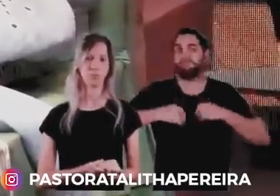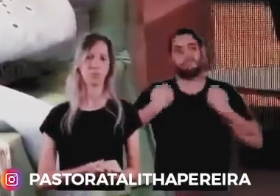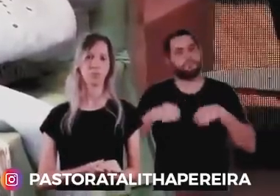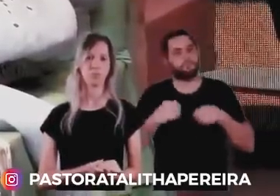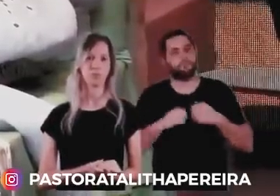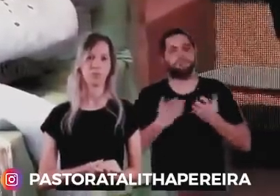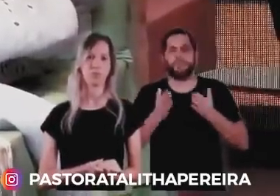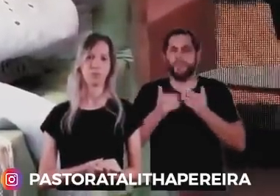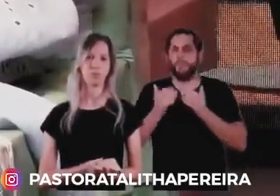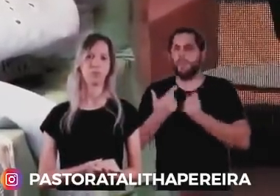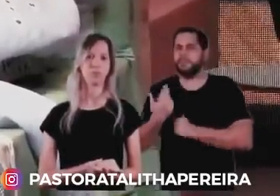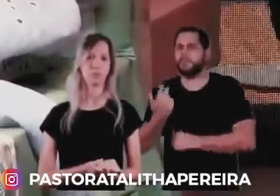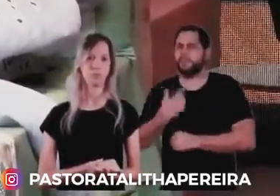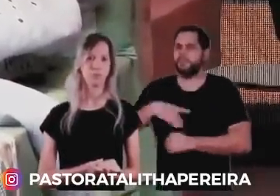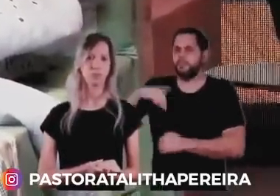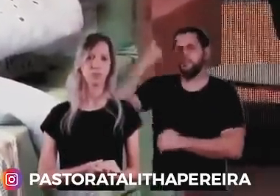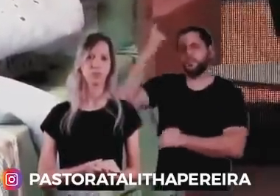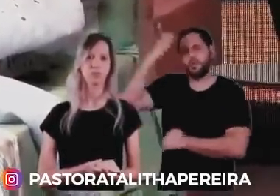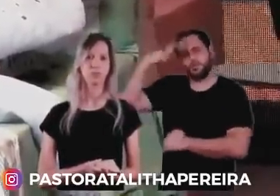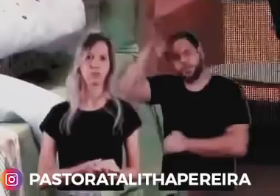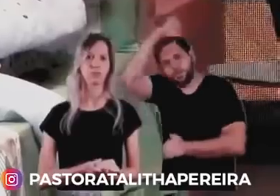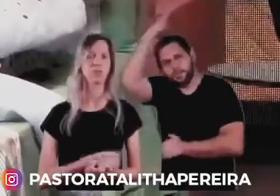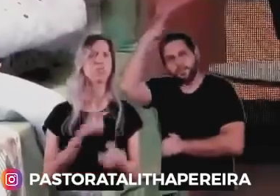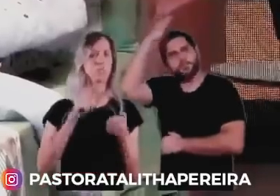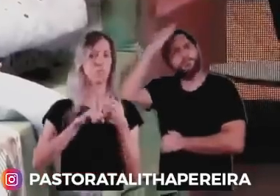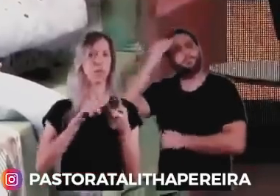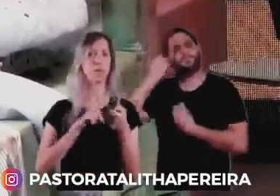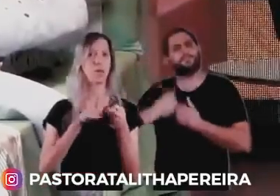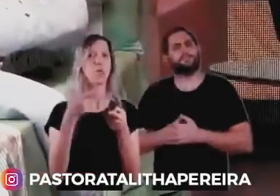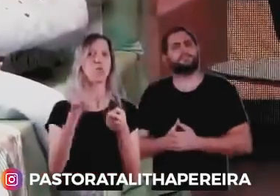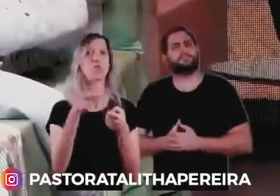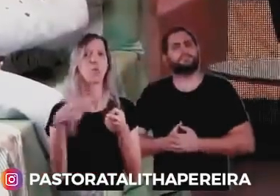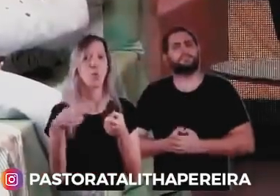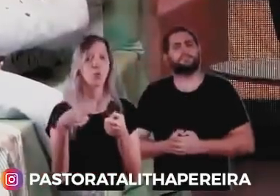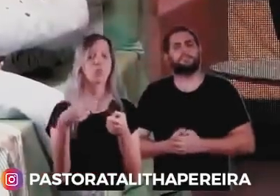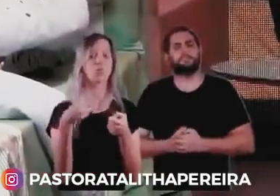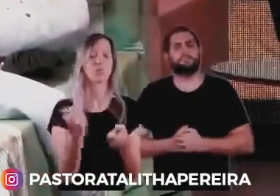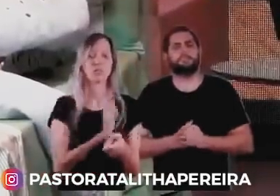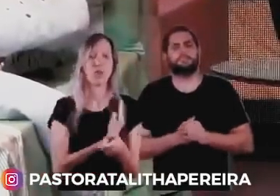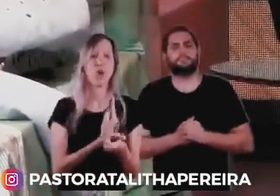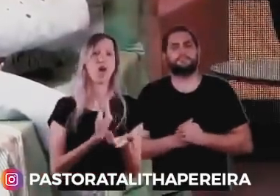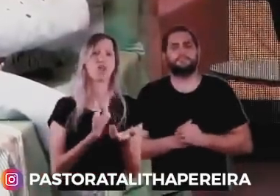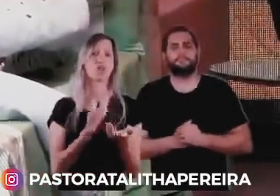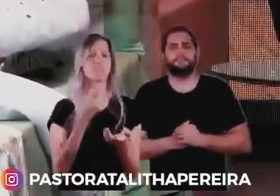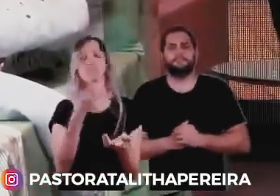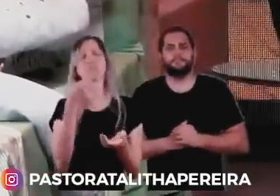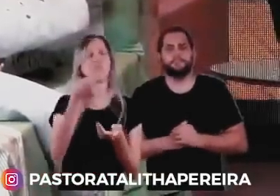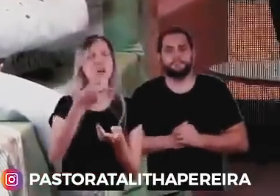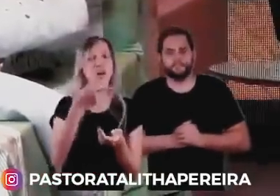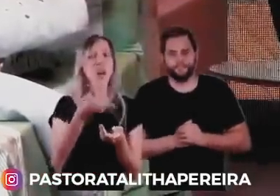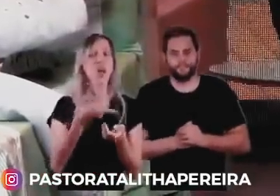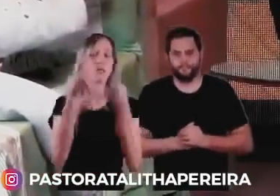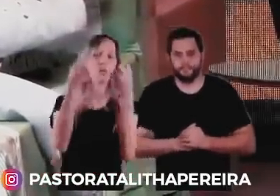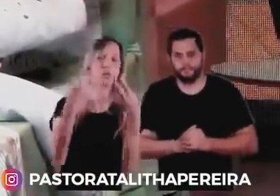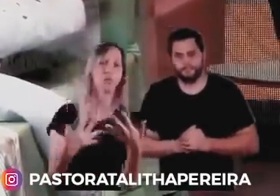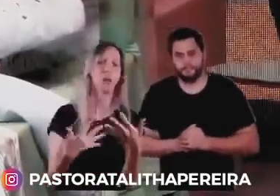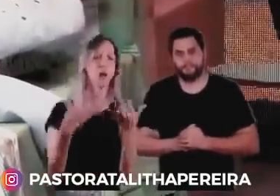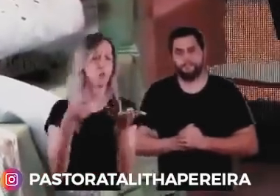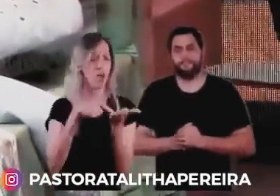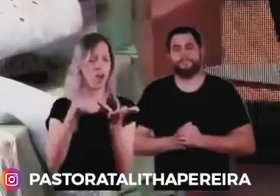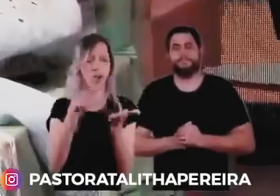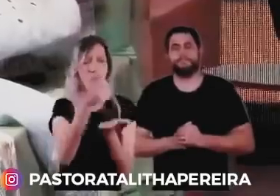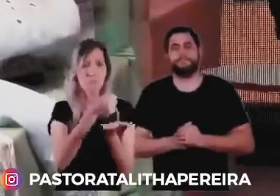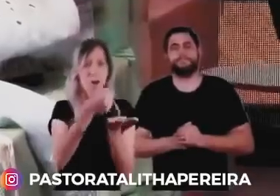peça os dons do Espírito Santo. E outra coisa, é por isso que nós, tudo que nós falamos é baseado na Bíblia, porque